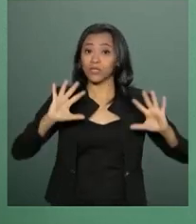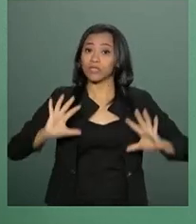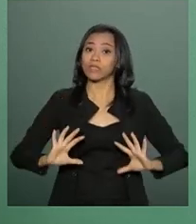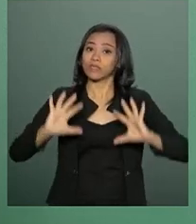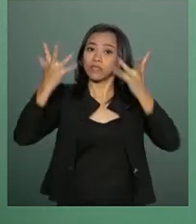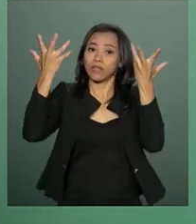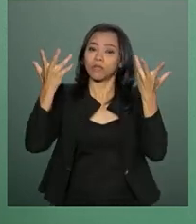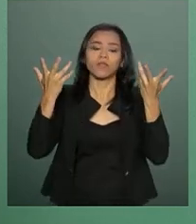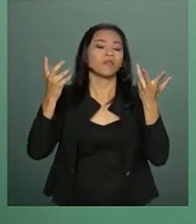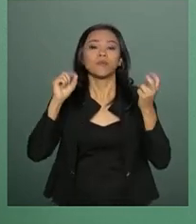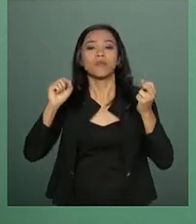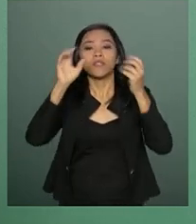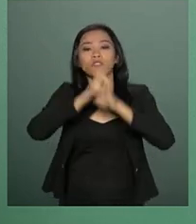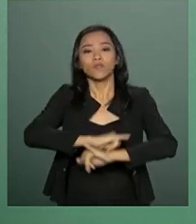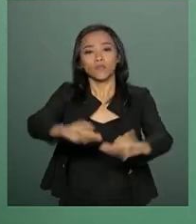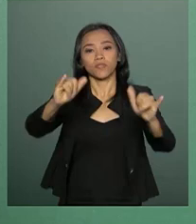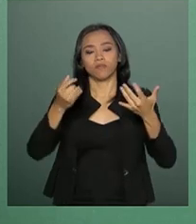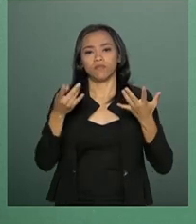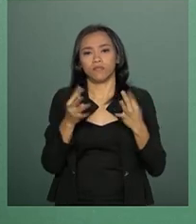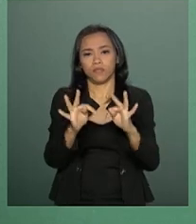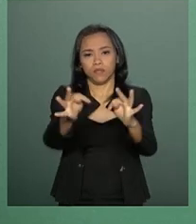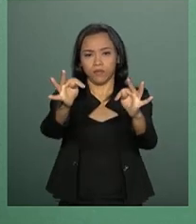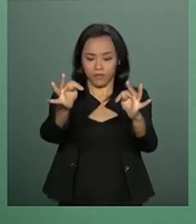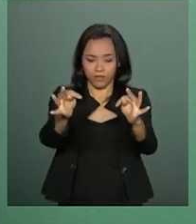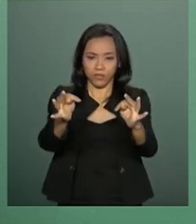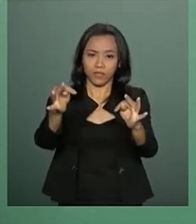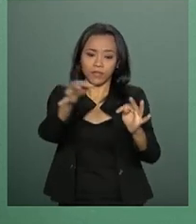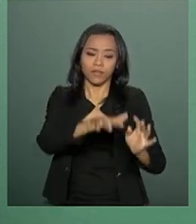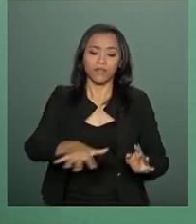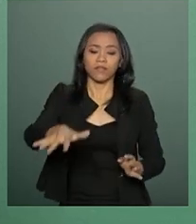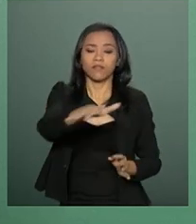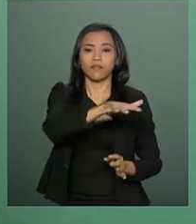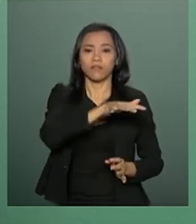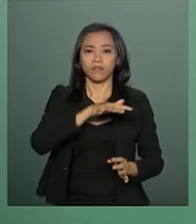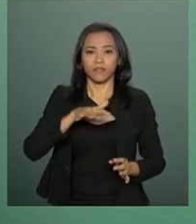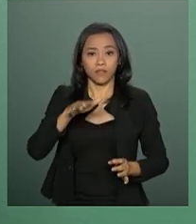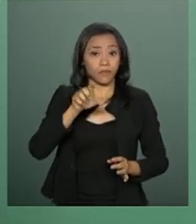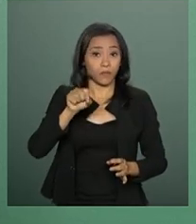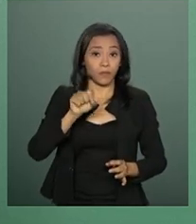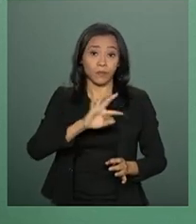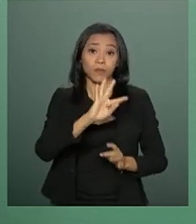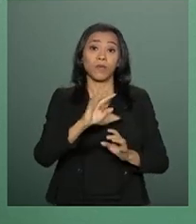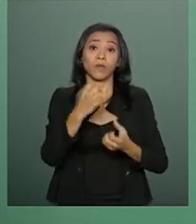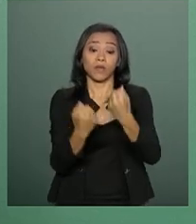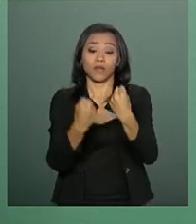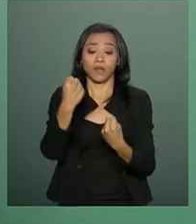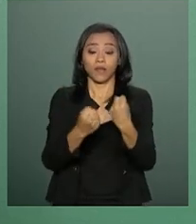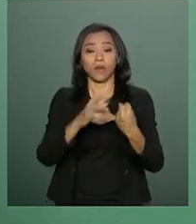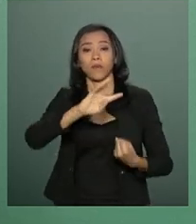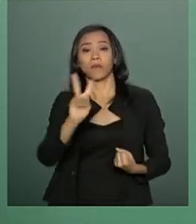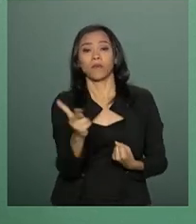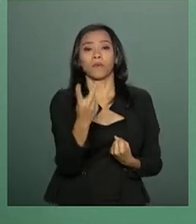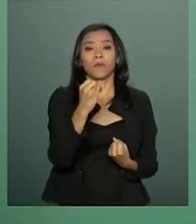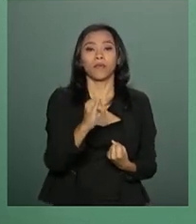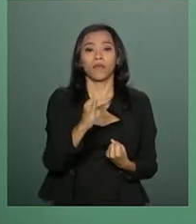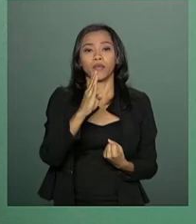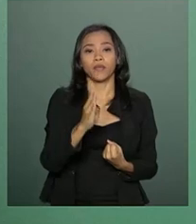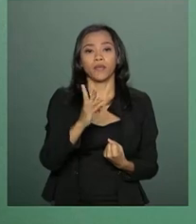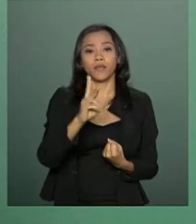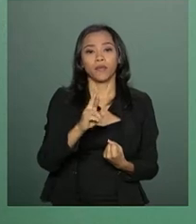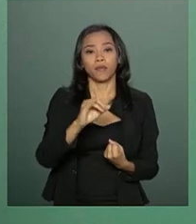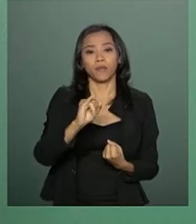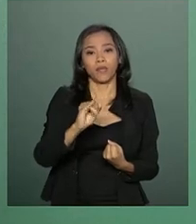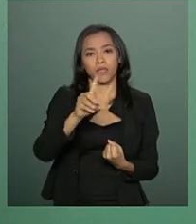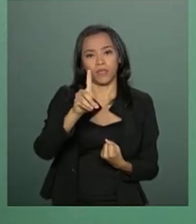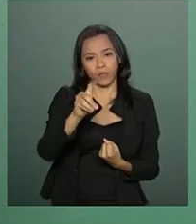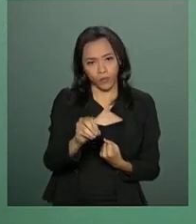lançando a tecnologia para a produção do híbrido flex que é acho